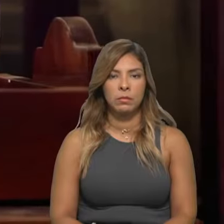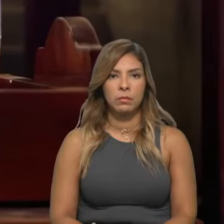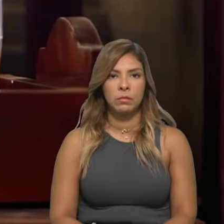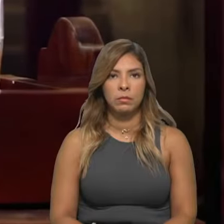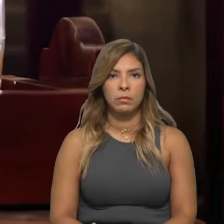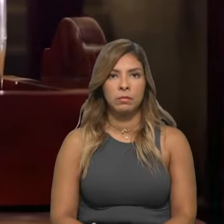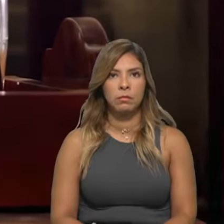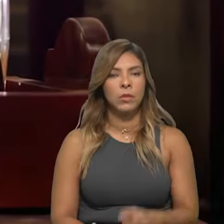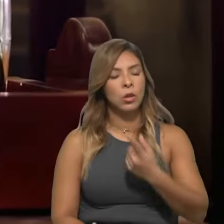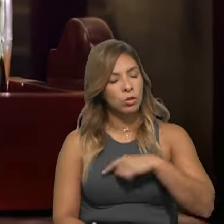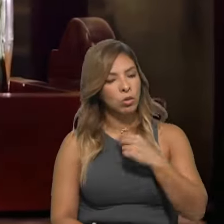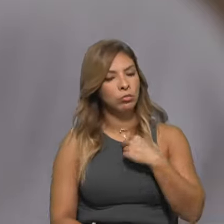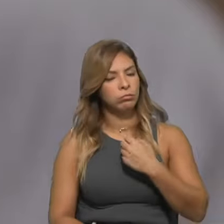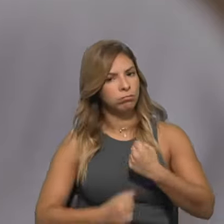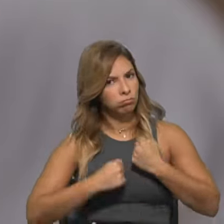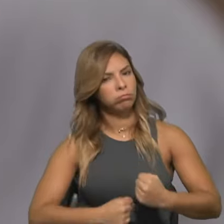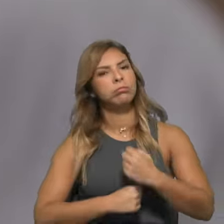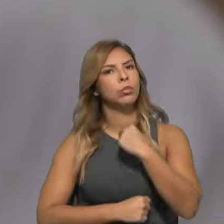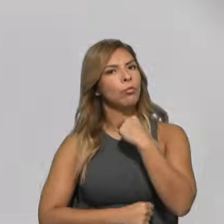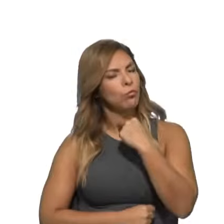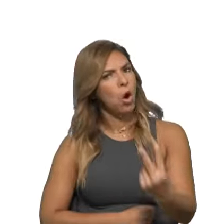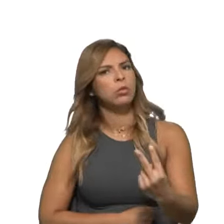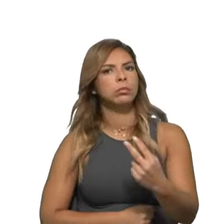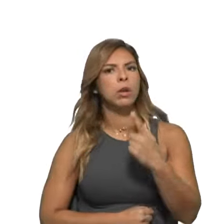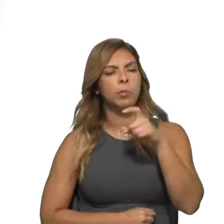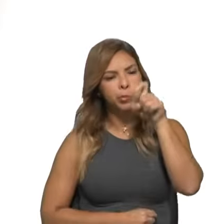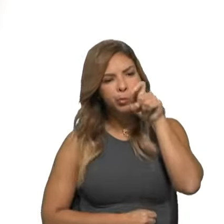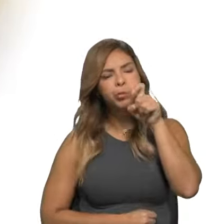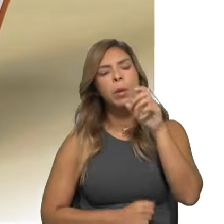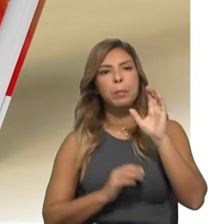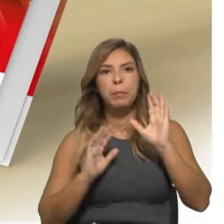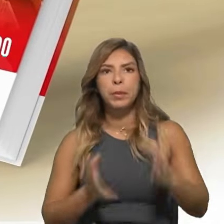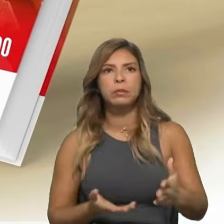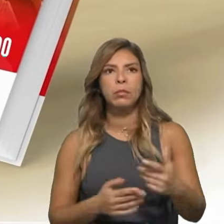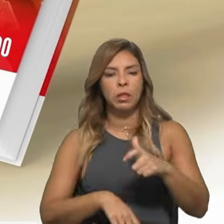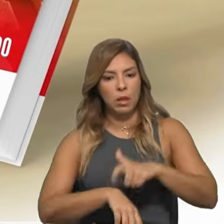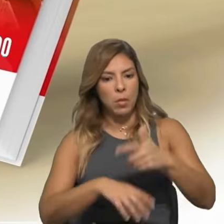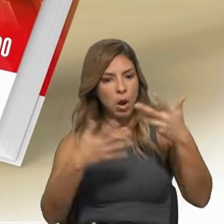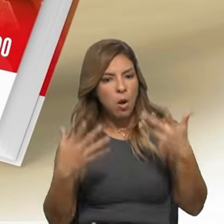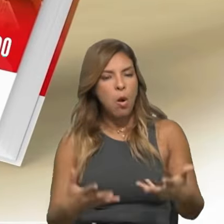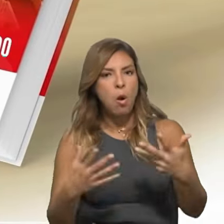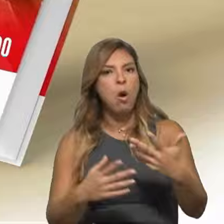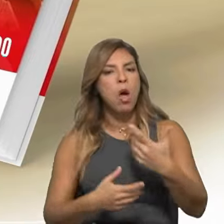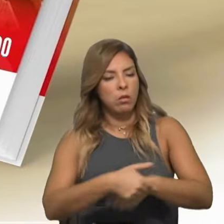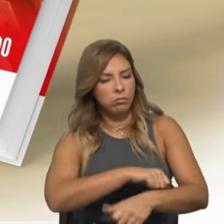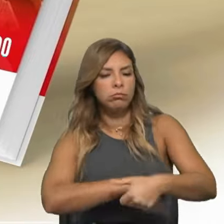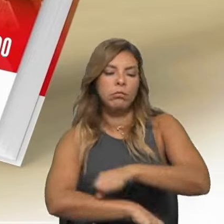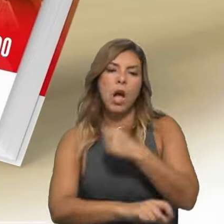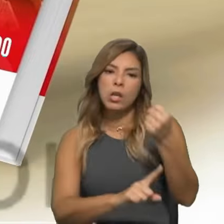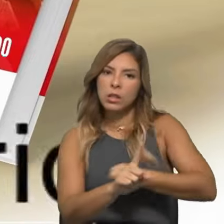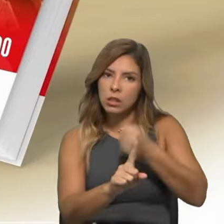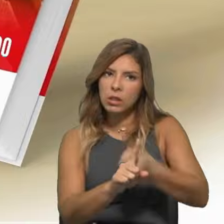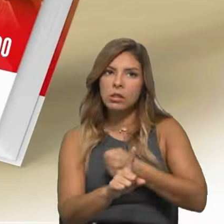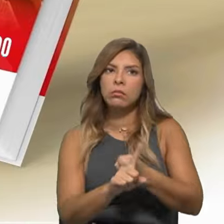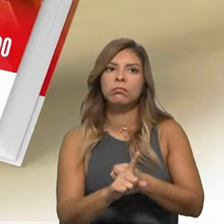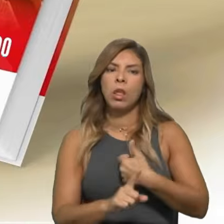Devemos erguer as nossas vozes, exigir proteção e lembrar-nos que a hora de agir é agora, porque a liberdade religiosa é